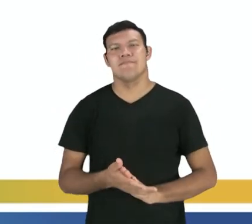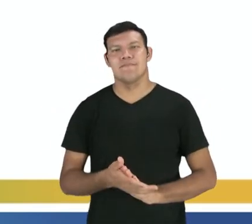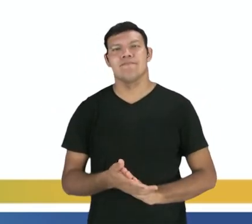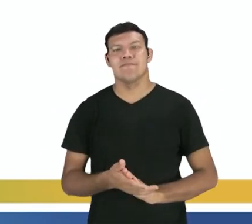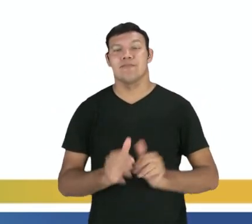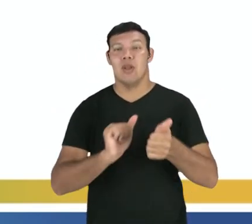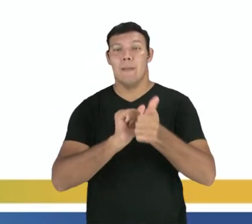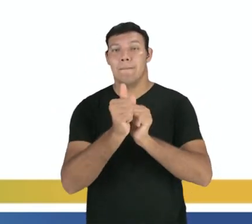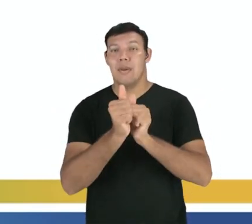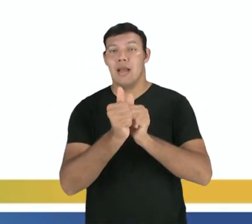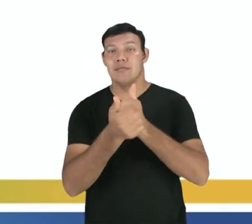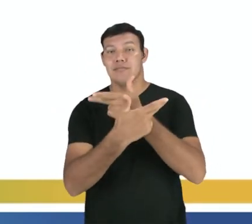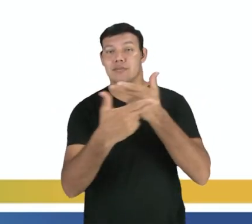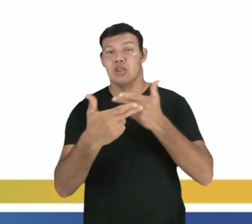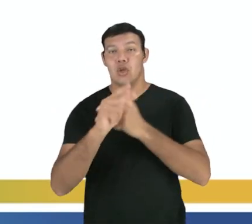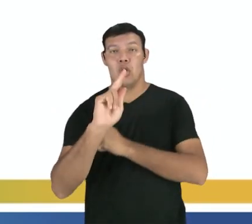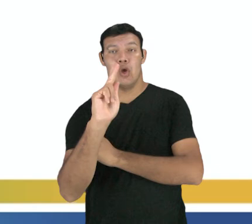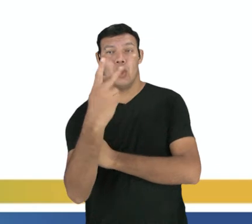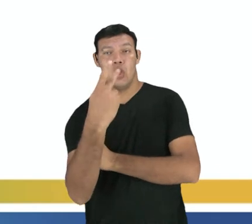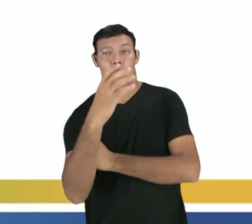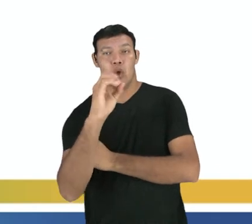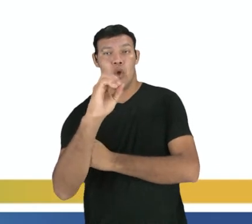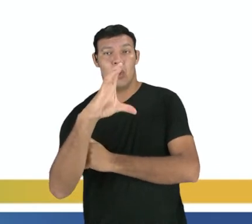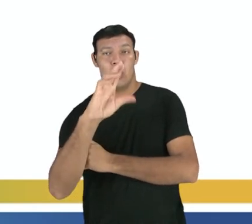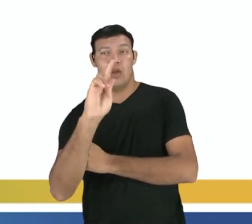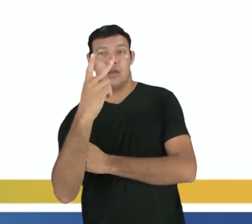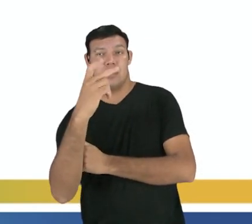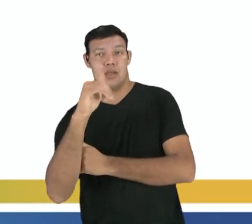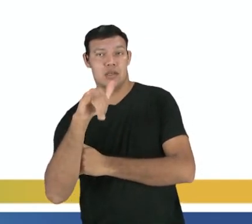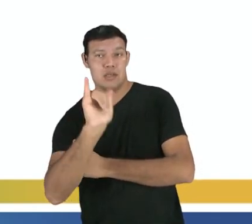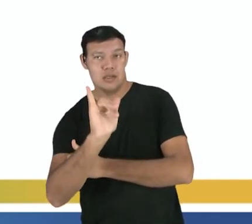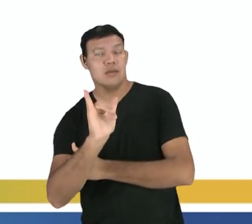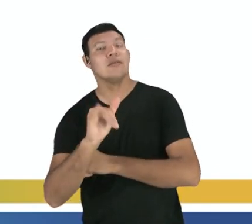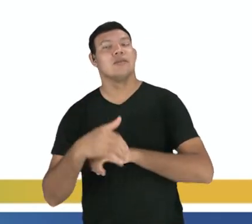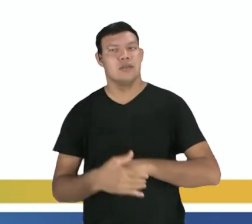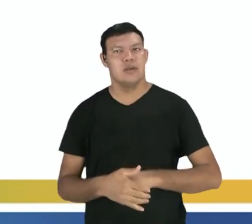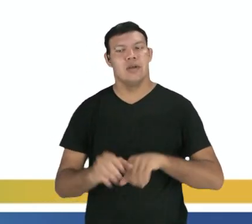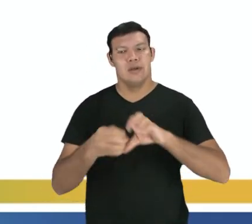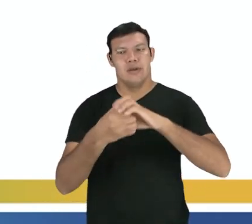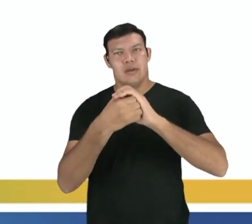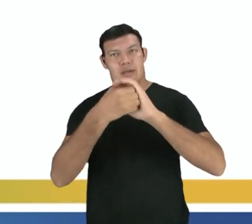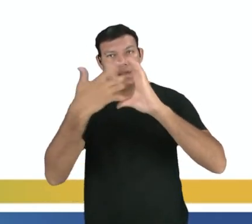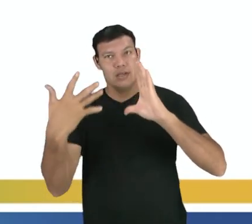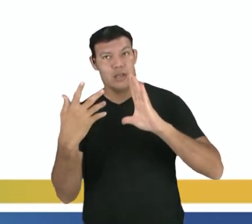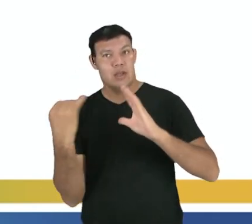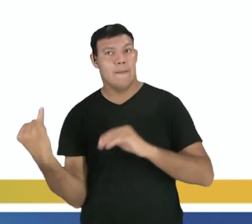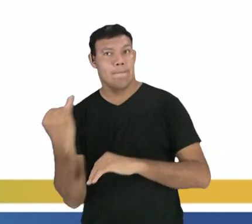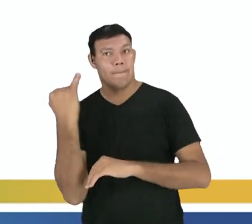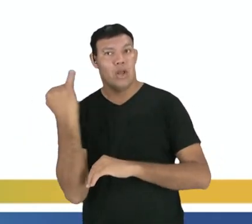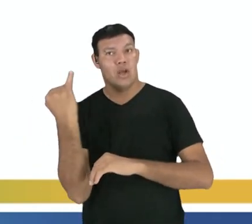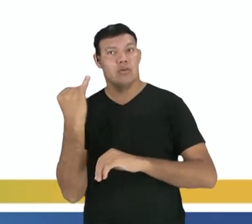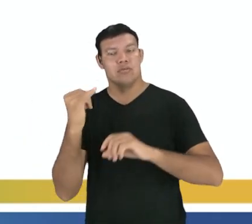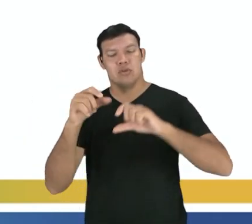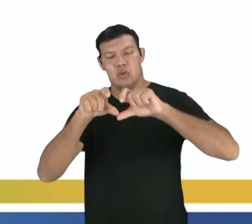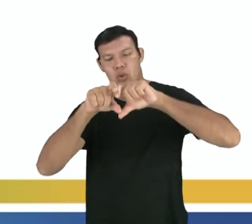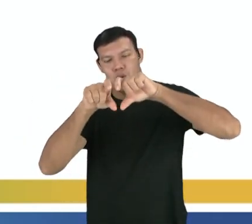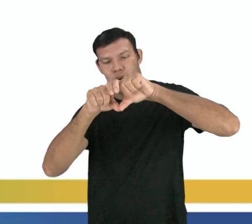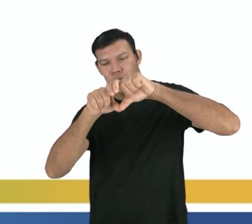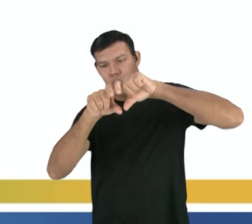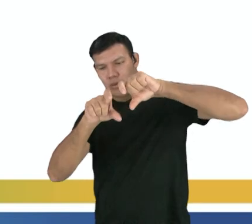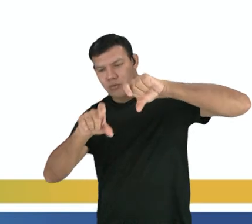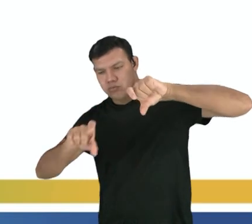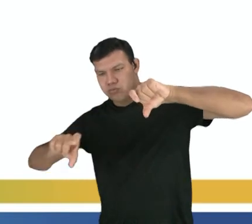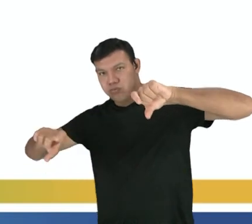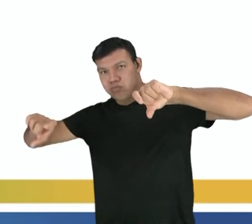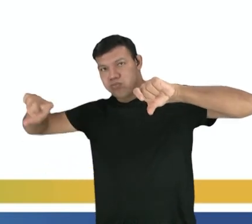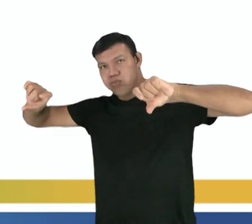Esse é o hóquei. E aí, uma das características é esse bastão. E nessa imagem, a quadra